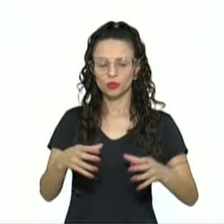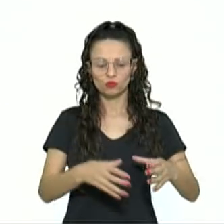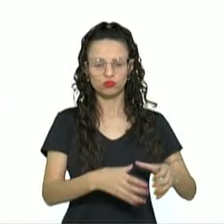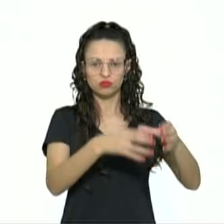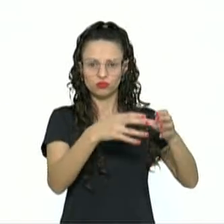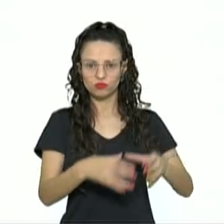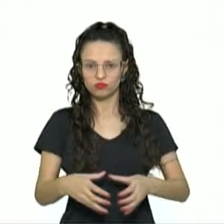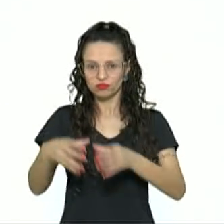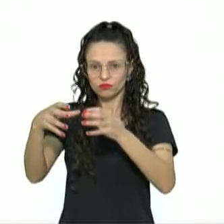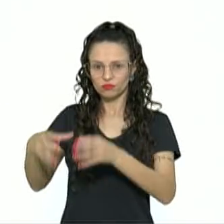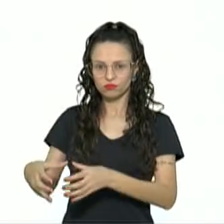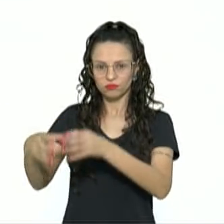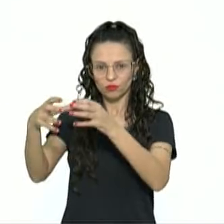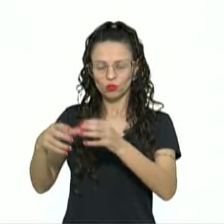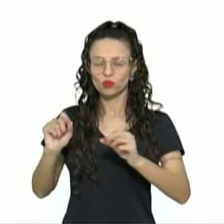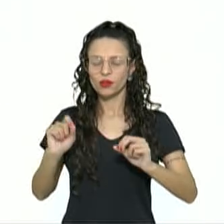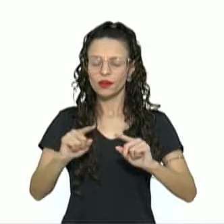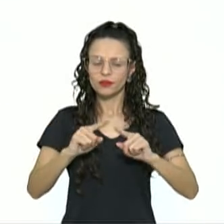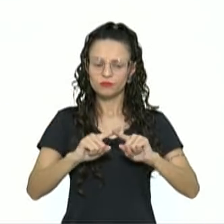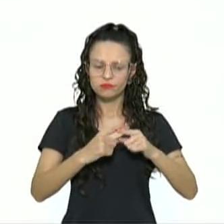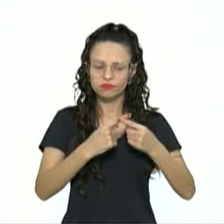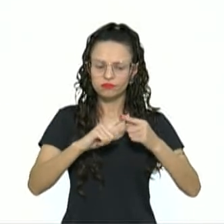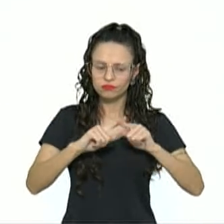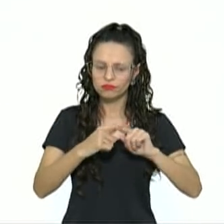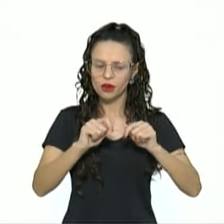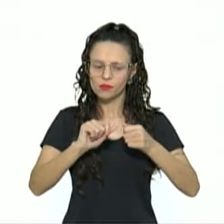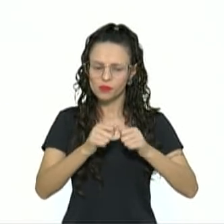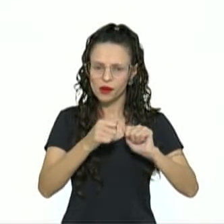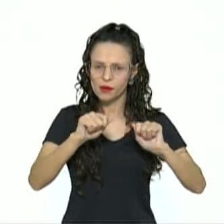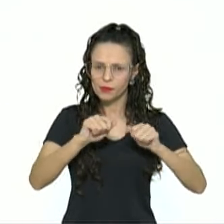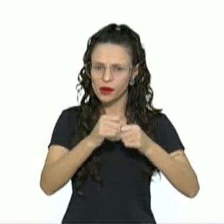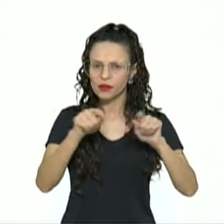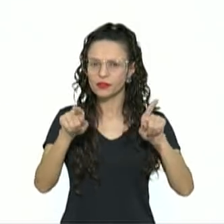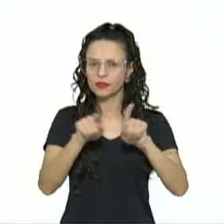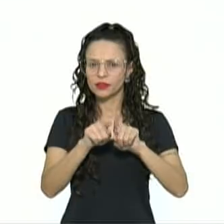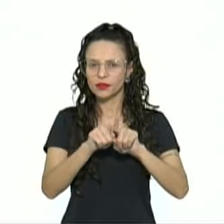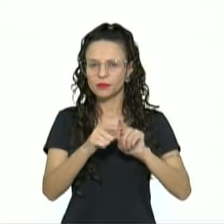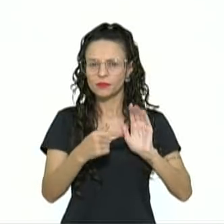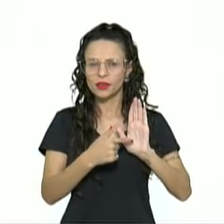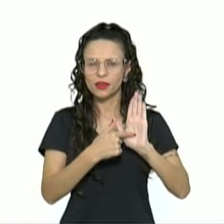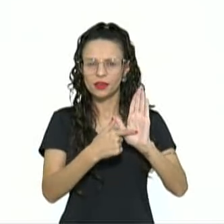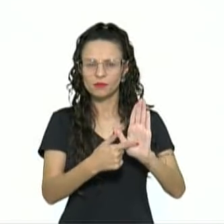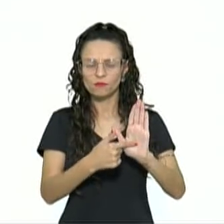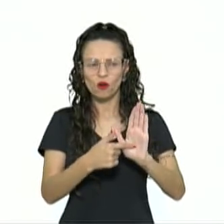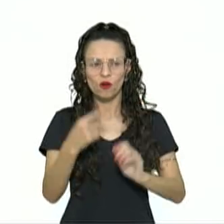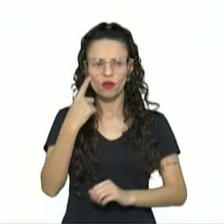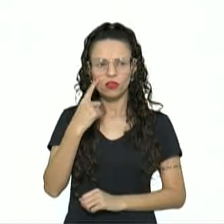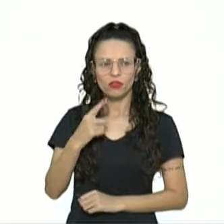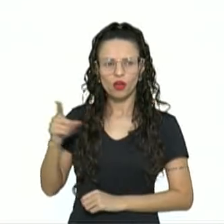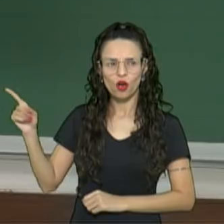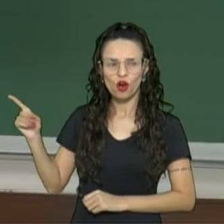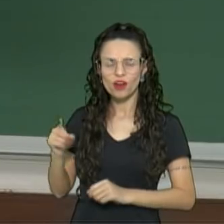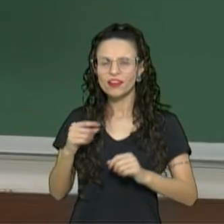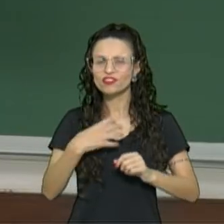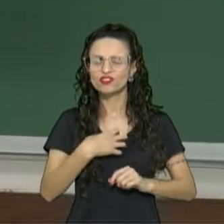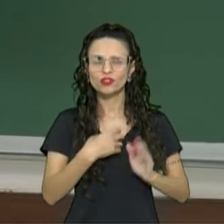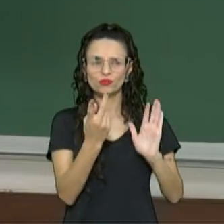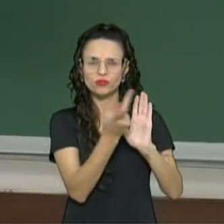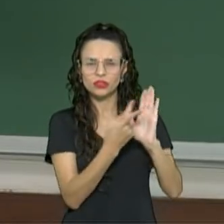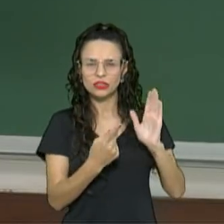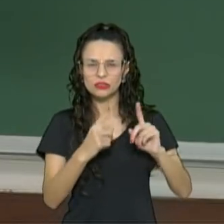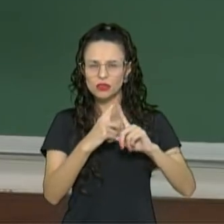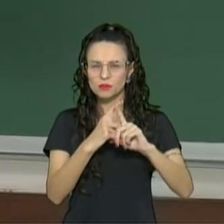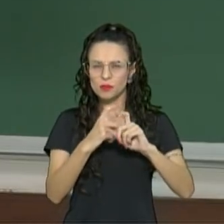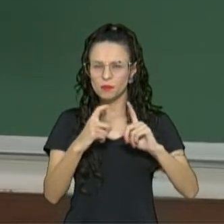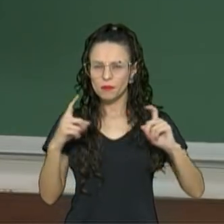e Aparai, cujos trançados também trazem figuras representantes da lagarta de duas cabeças. São essas formas aqui, né, que